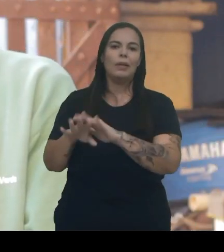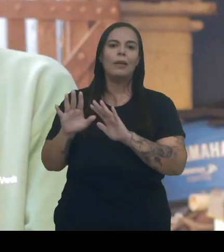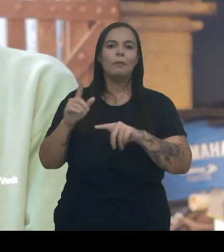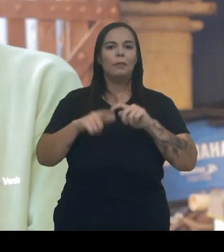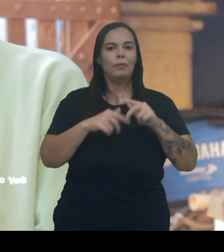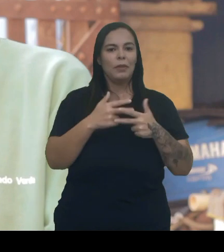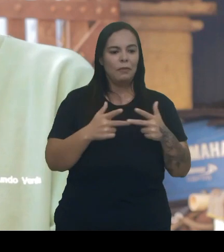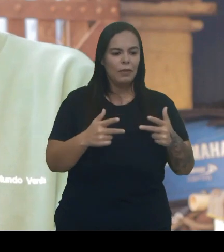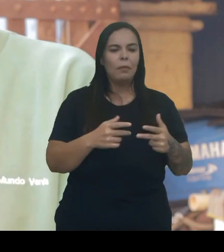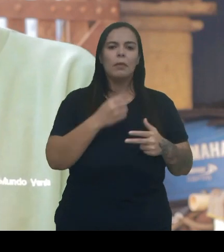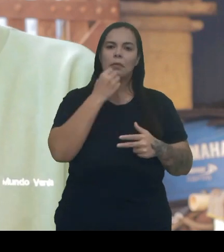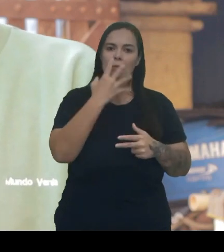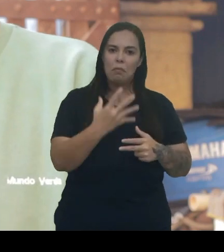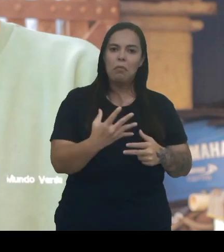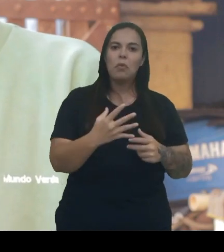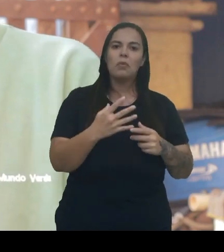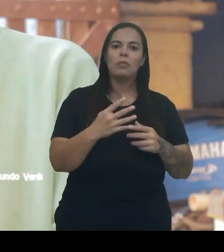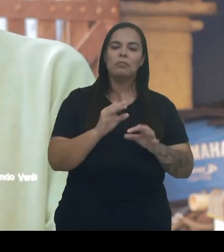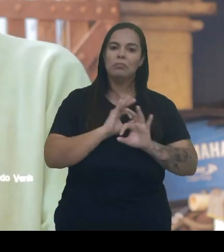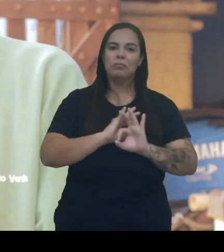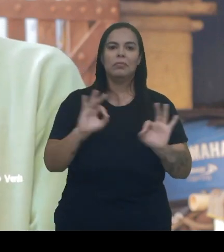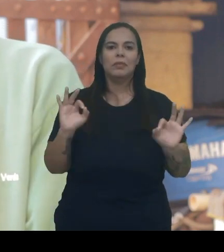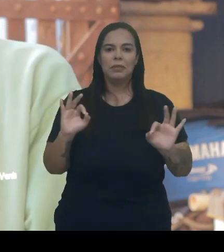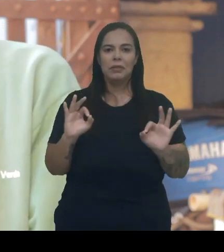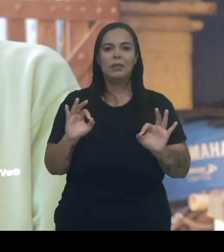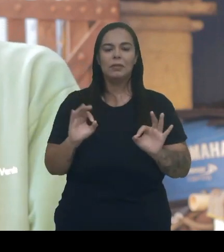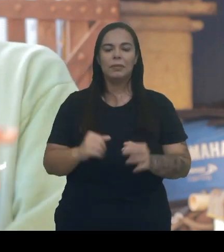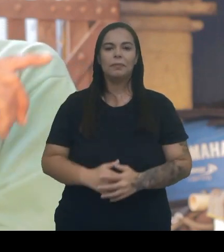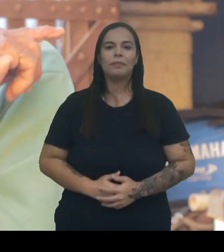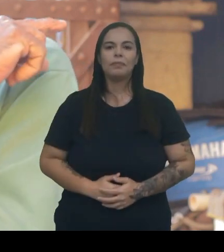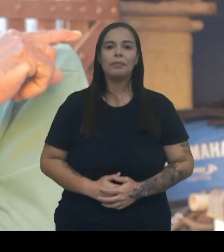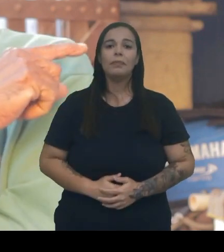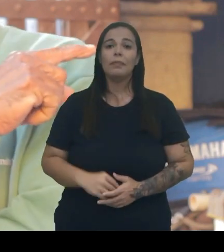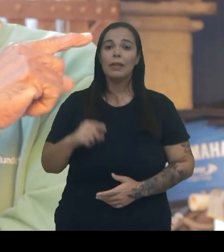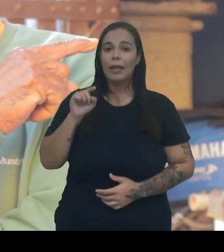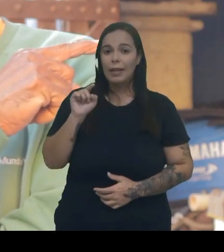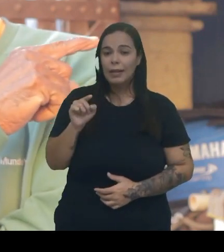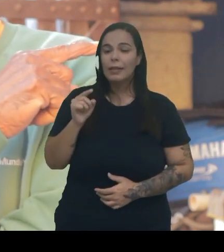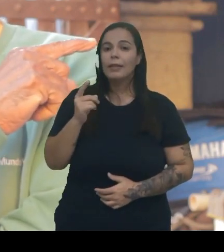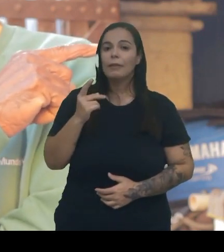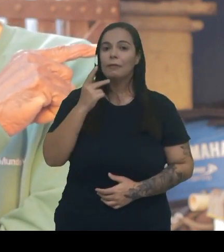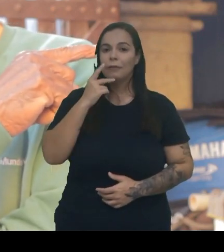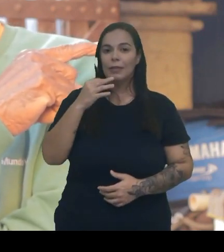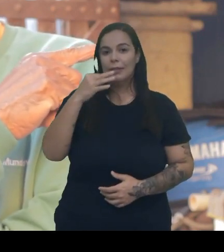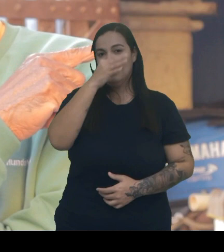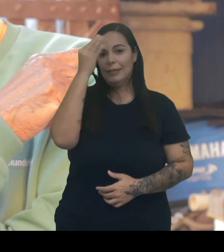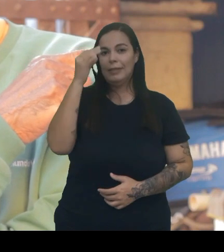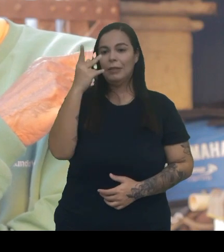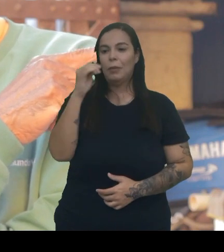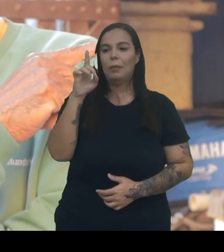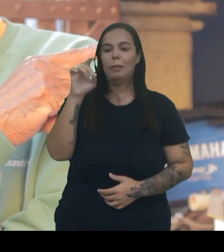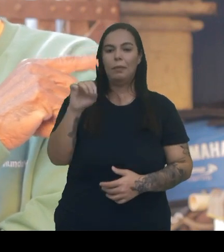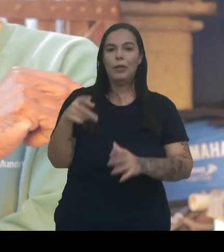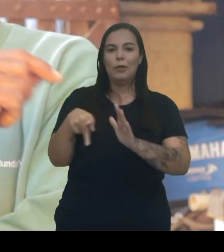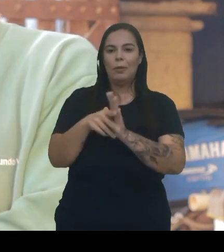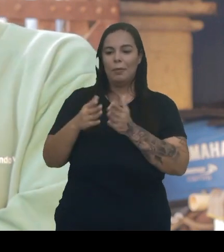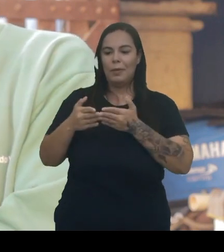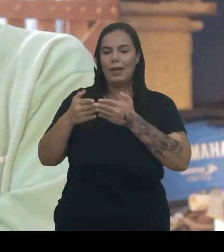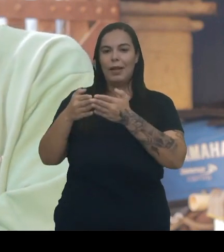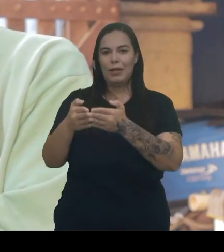tudo amoladinhas, batesse, tá entendendo? Quando ele fez, aqui em São Pedro não tem aquela canoazinha de São Pedro? Aquela